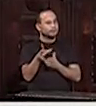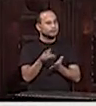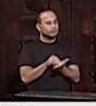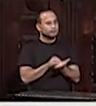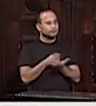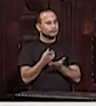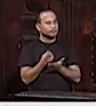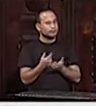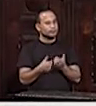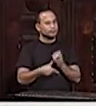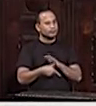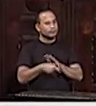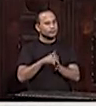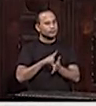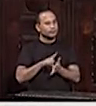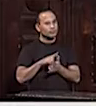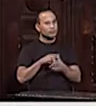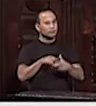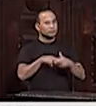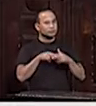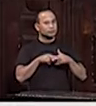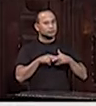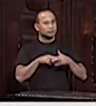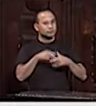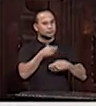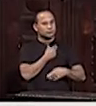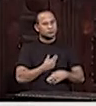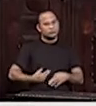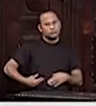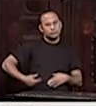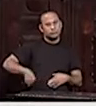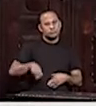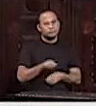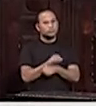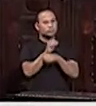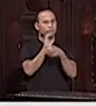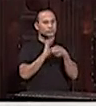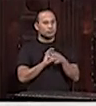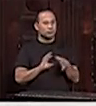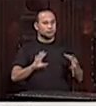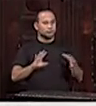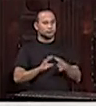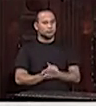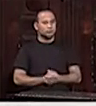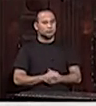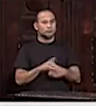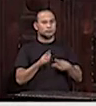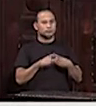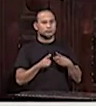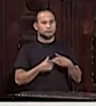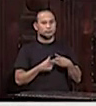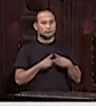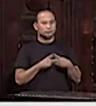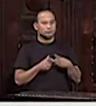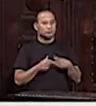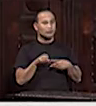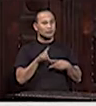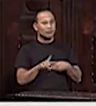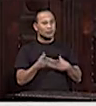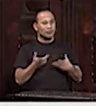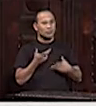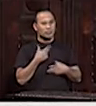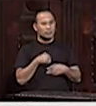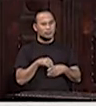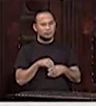forma antecipada para que o governo do Estado consiga respirar. Esses dois pontos, a definição de um